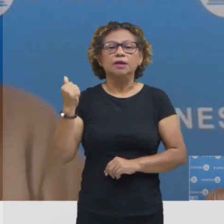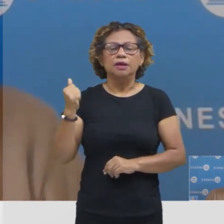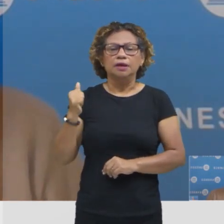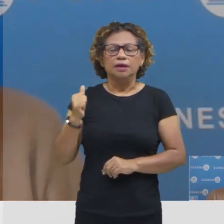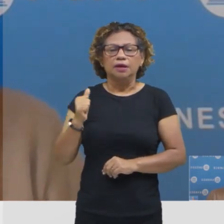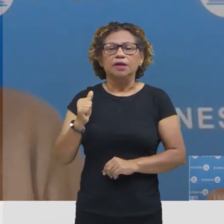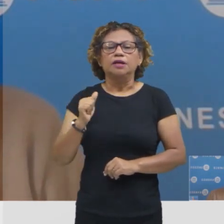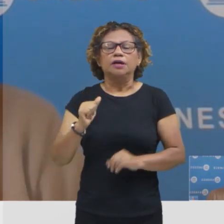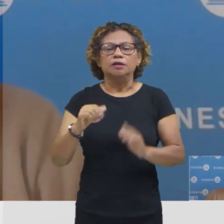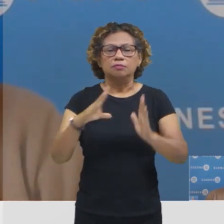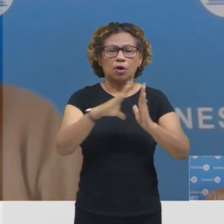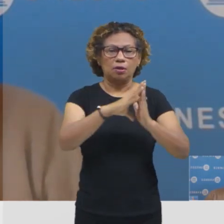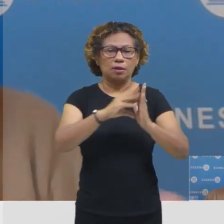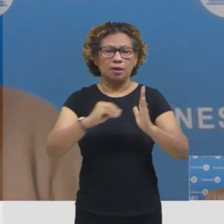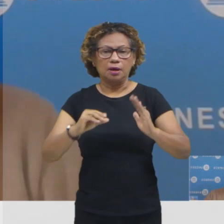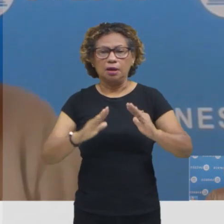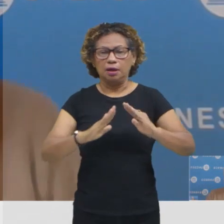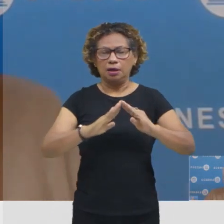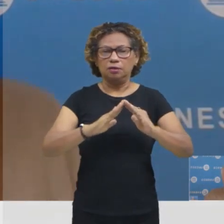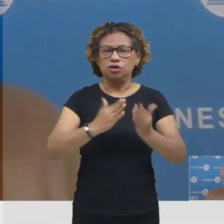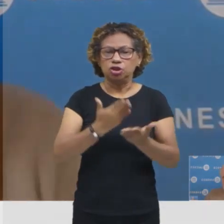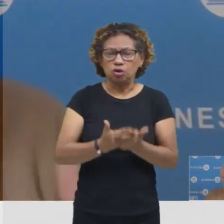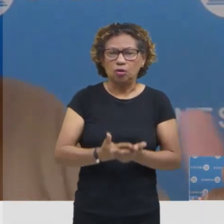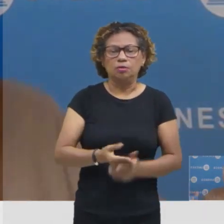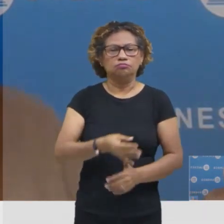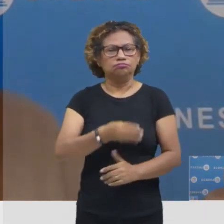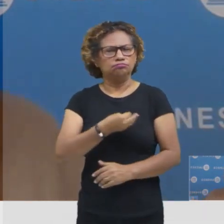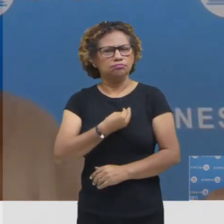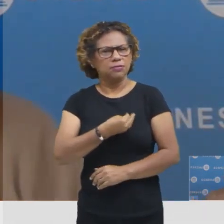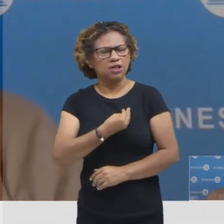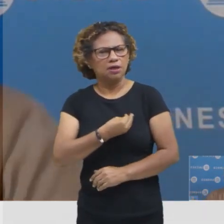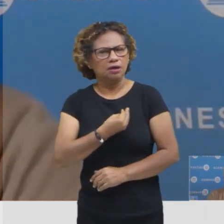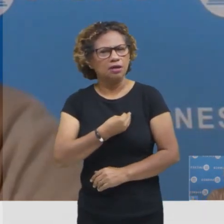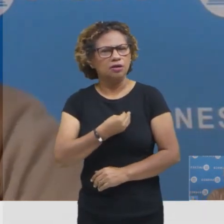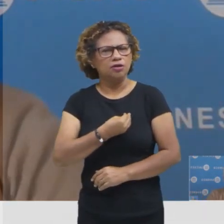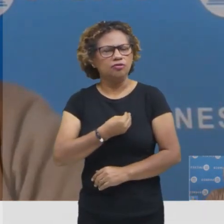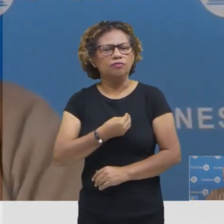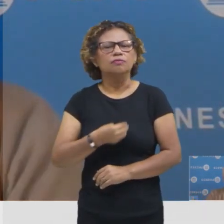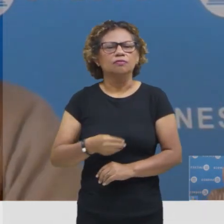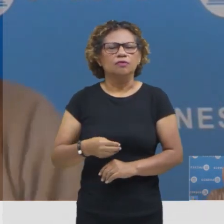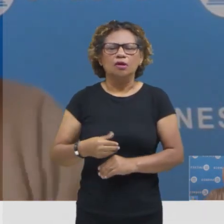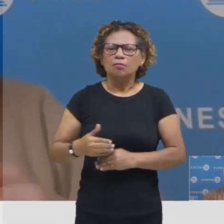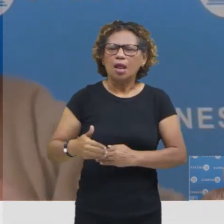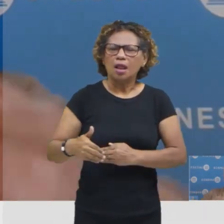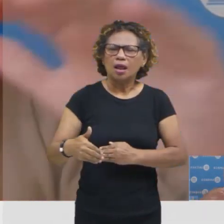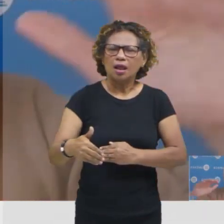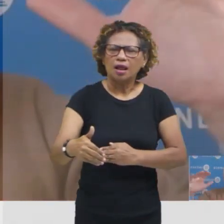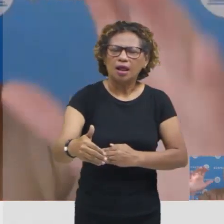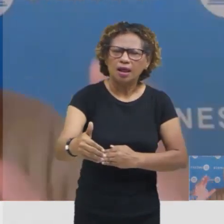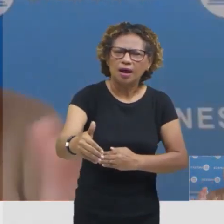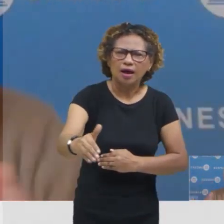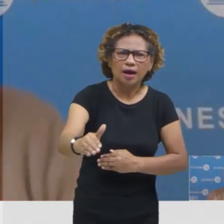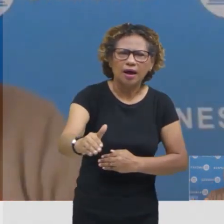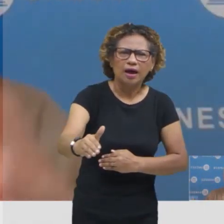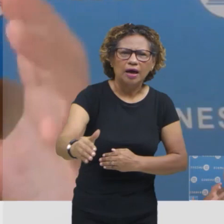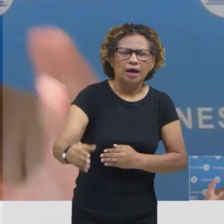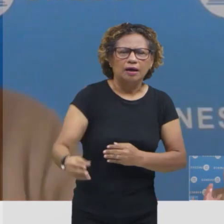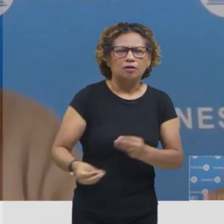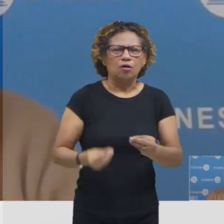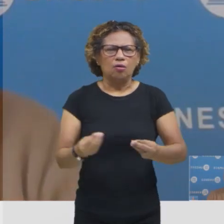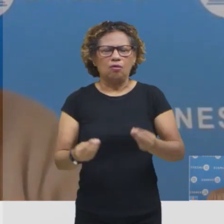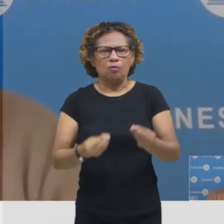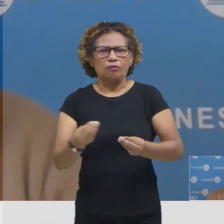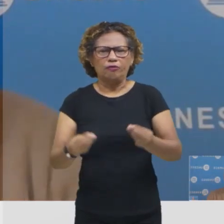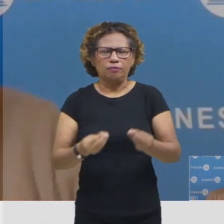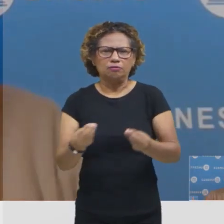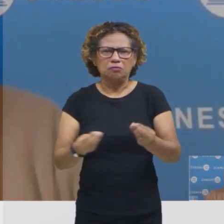modelo de escola em que nós vivemos há 150 anos, basicamente centrado no